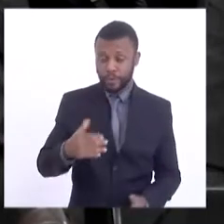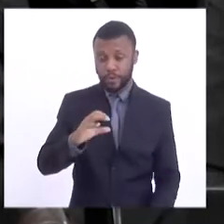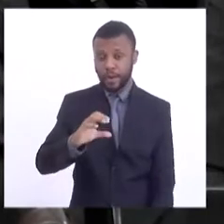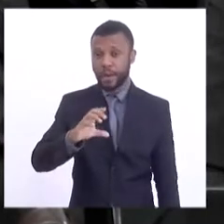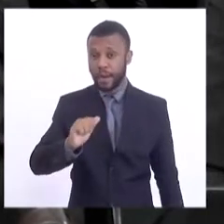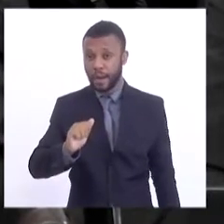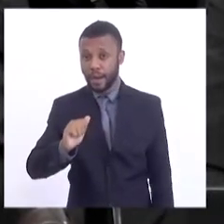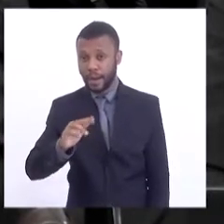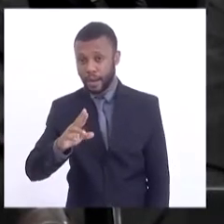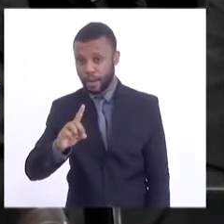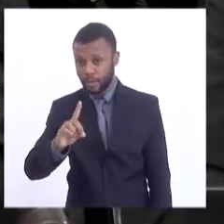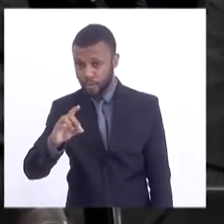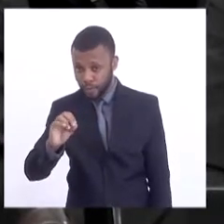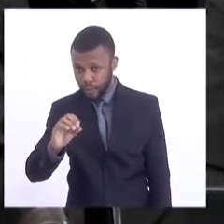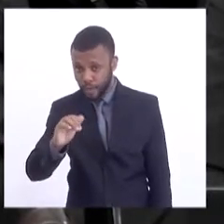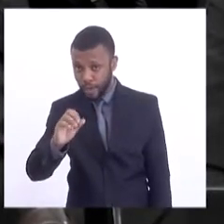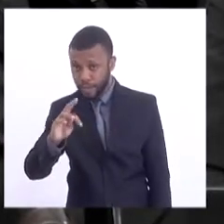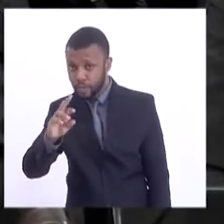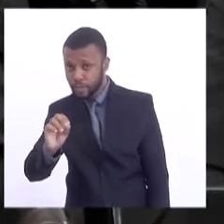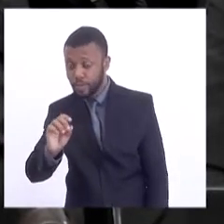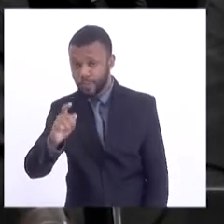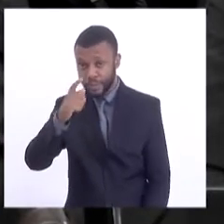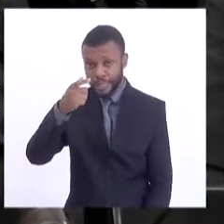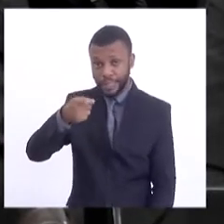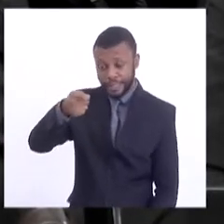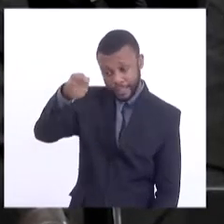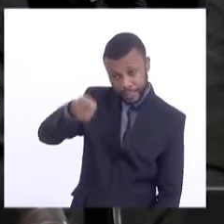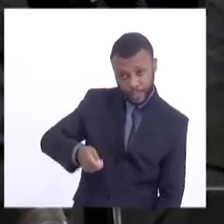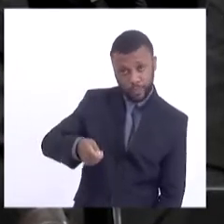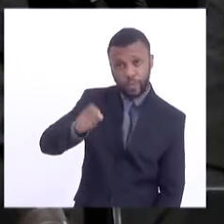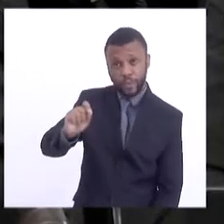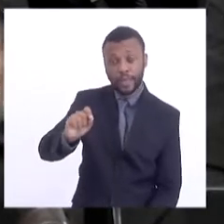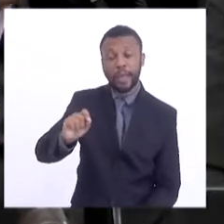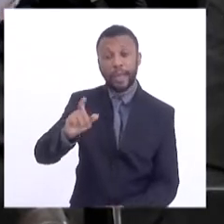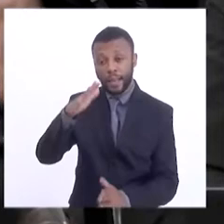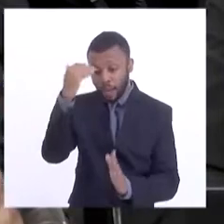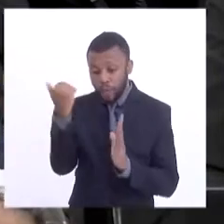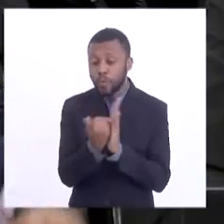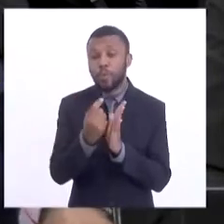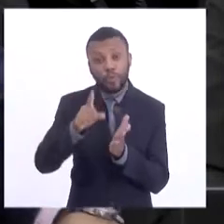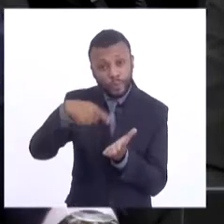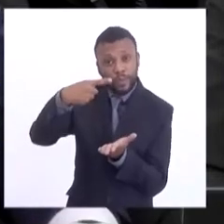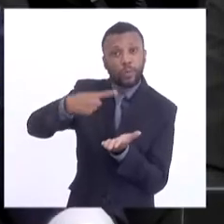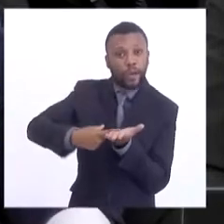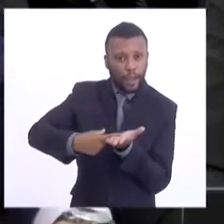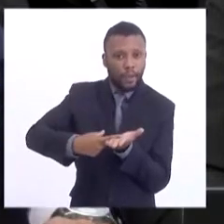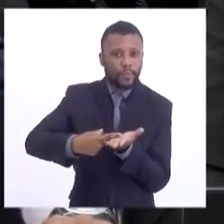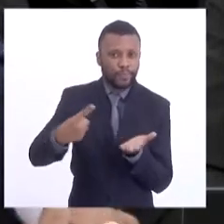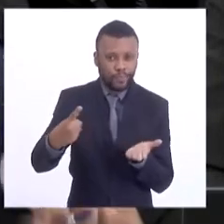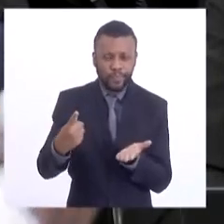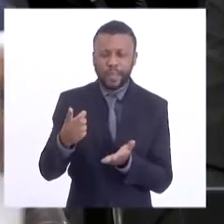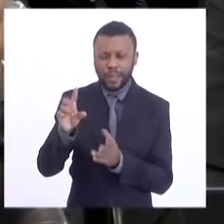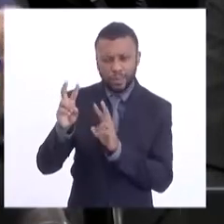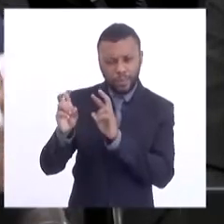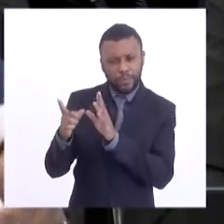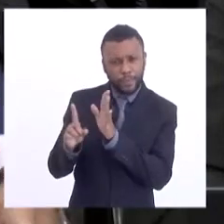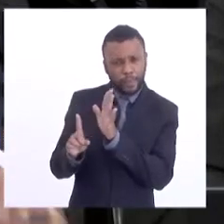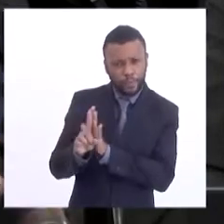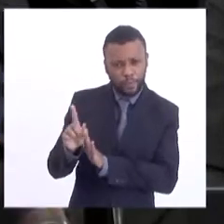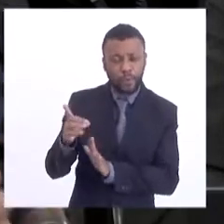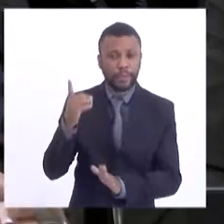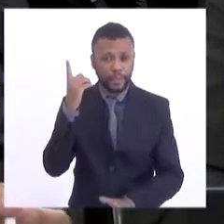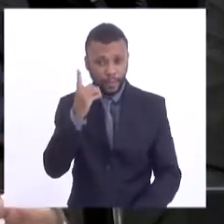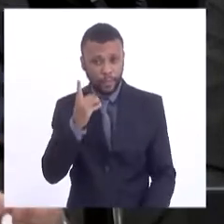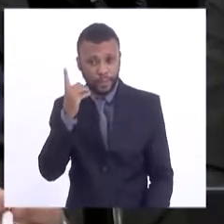aquilo que tá no pacto Esse é o fato originador em relação que o seu perguntou deputado waldeck